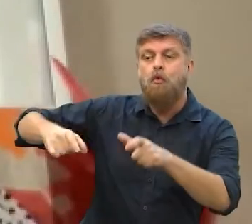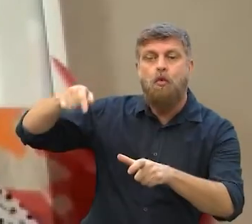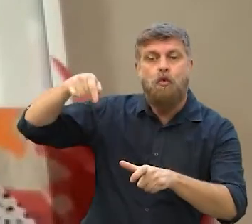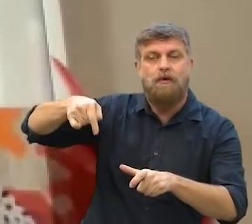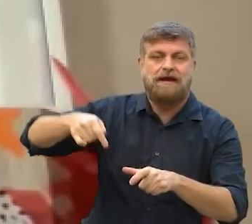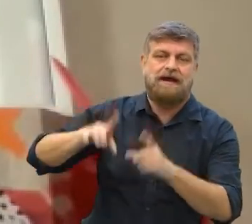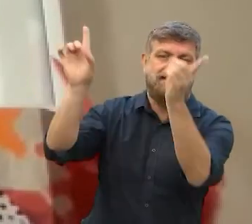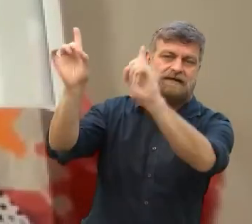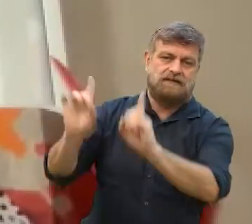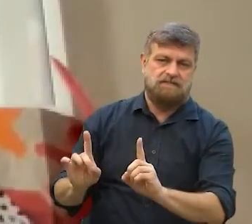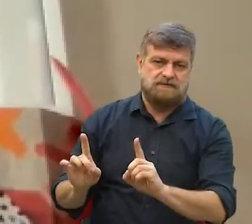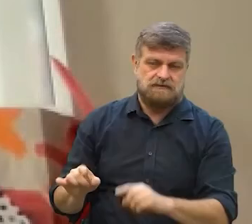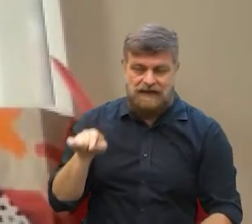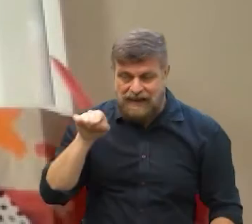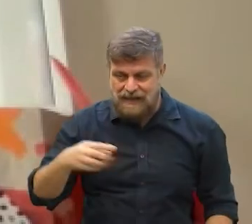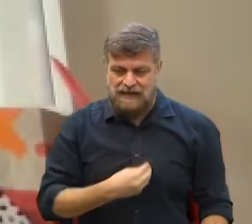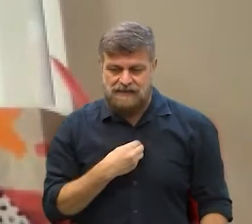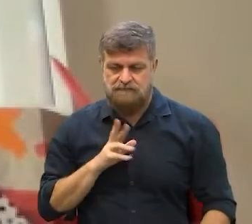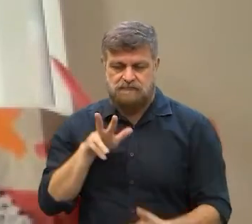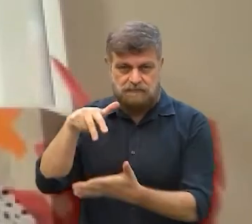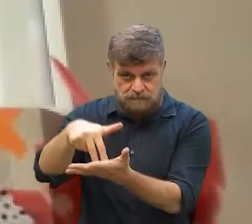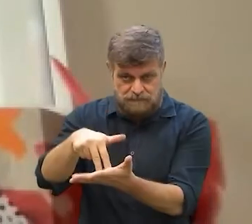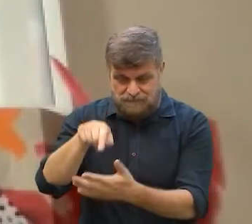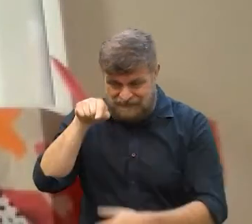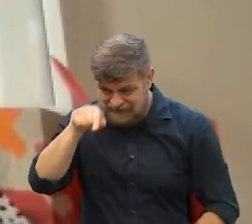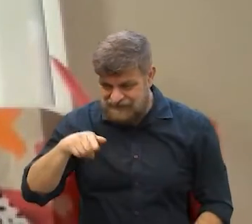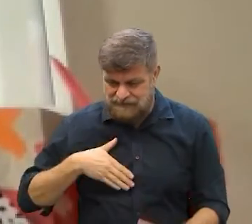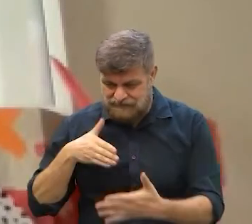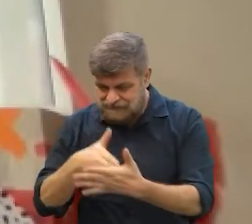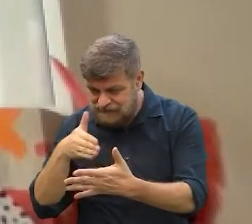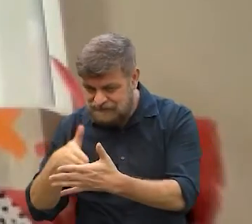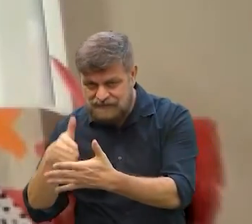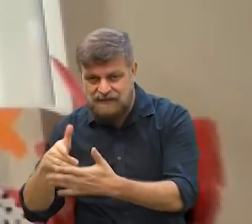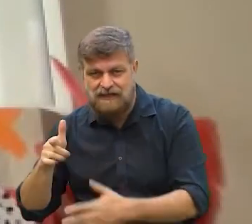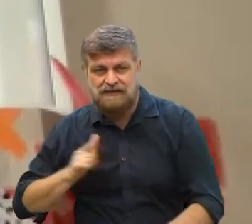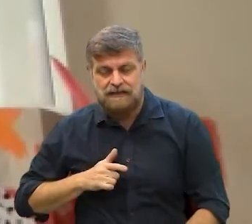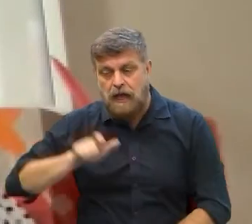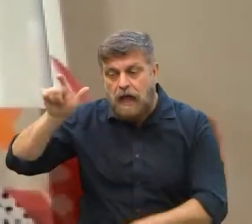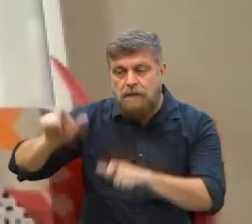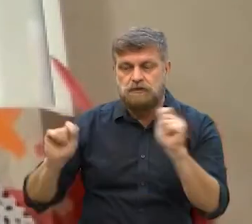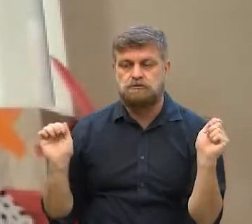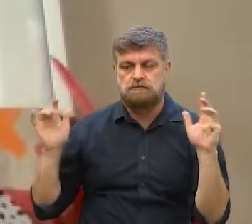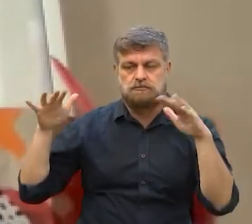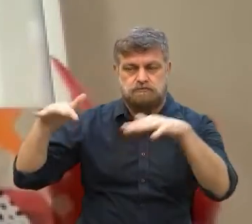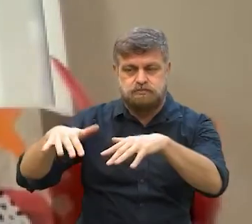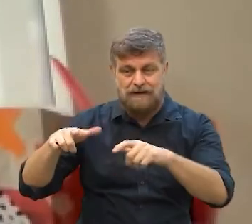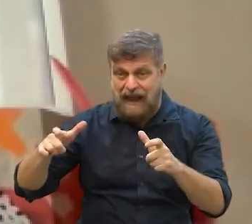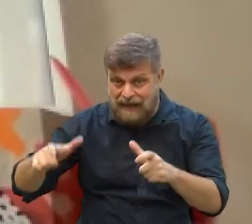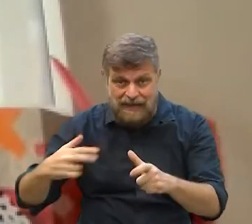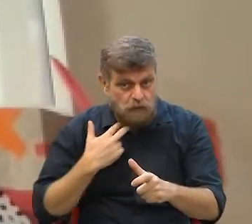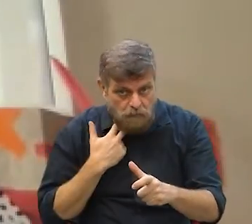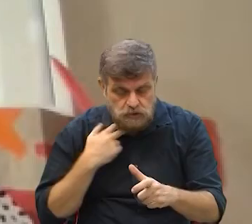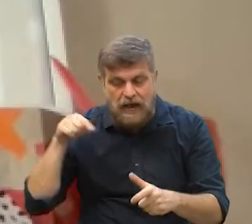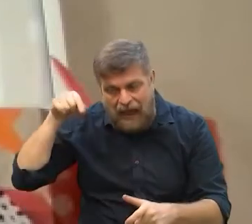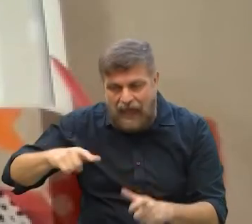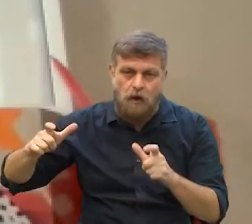o meio em que ela vive. E nesse meio estão incluídas as pessoas. E,